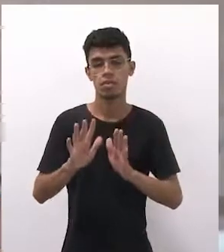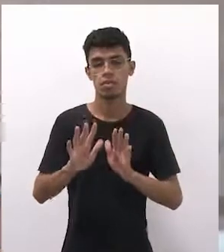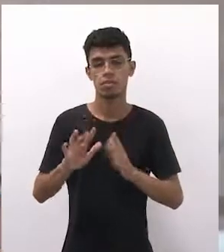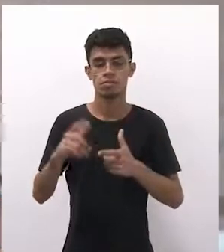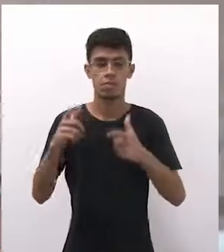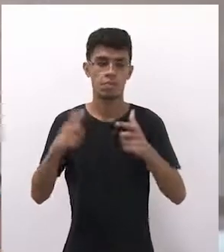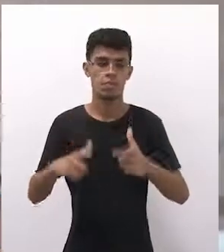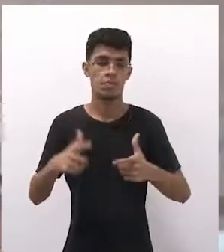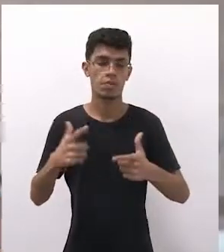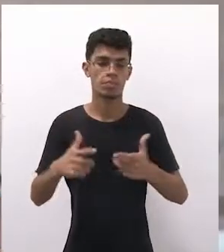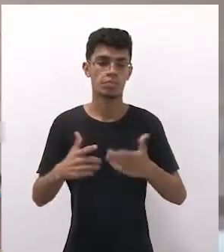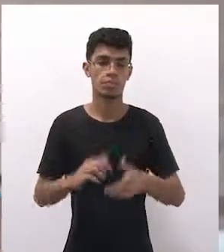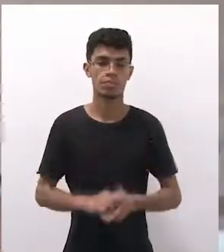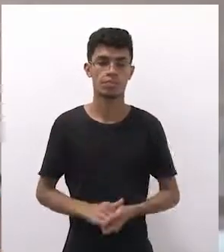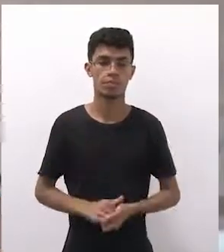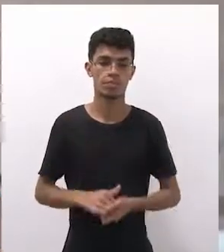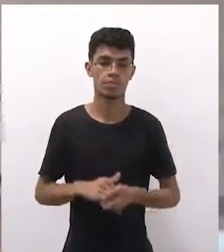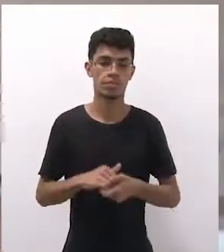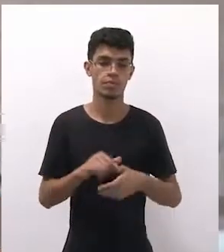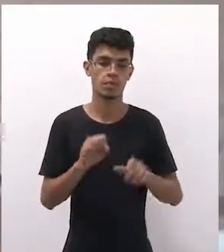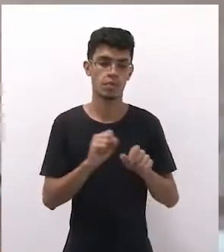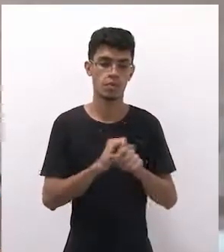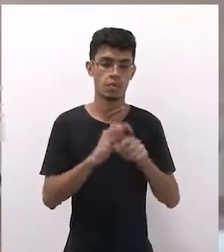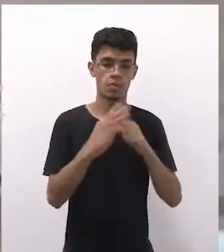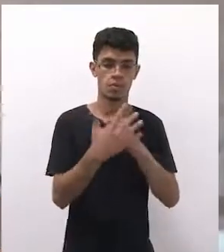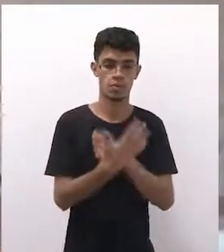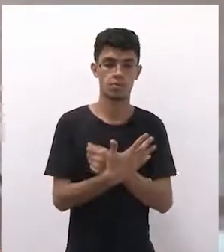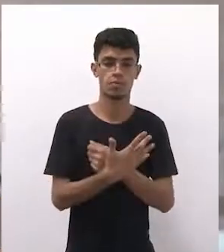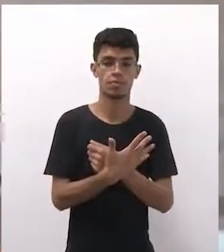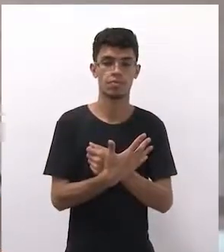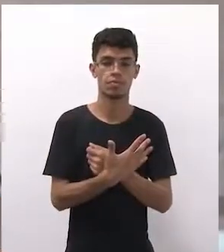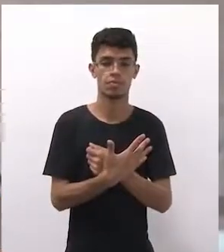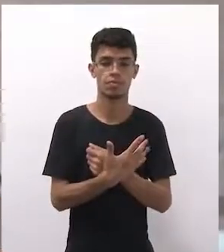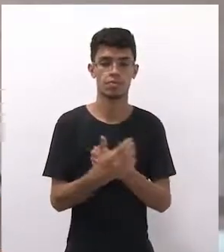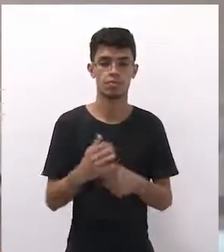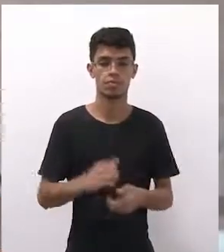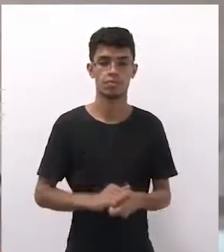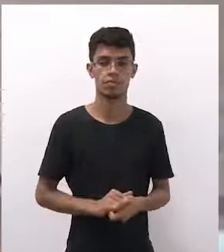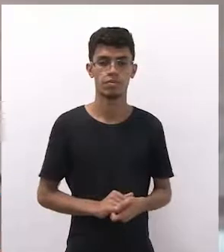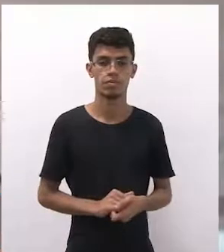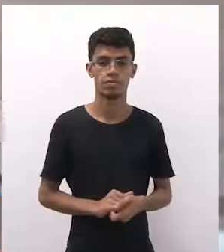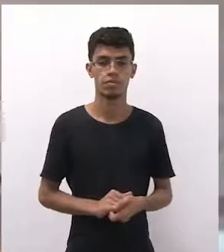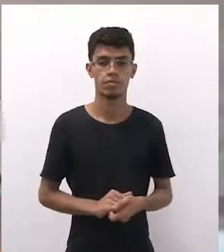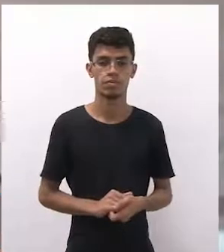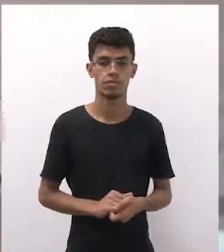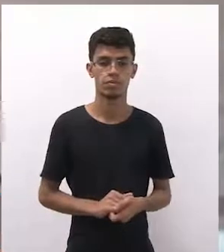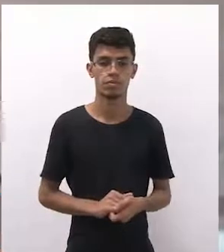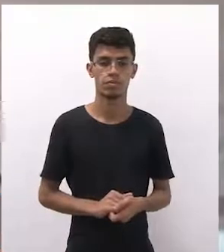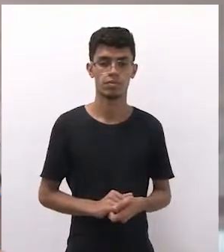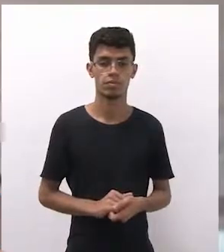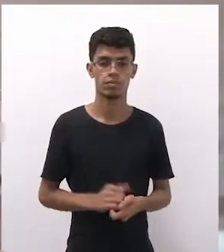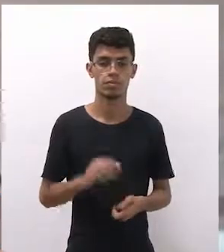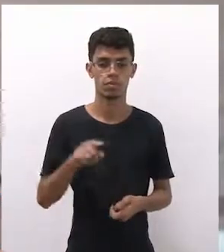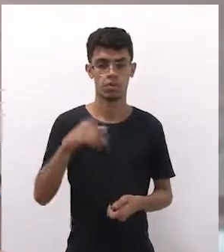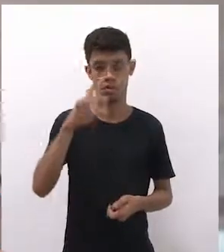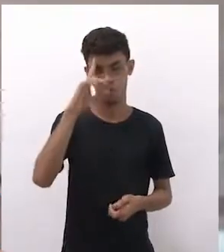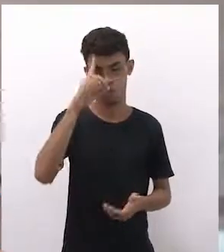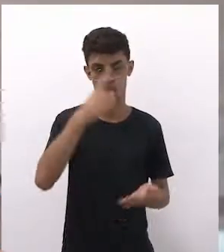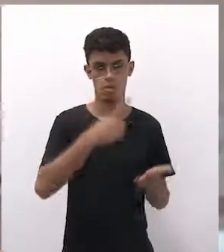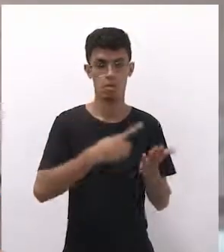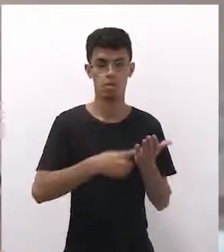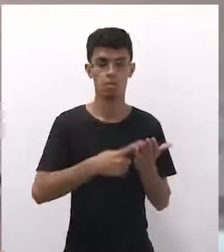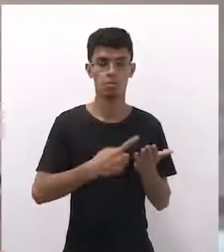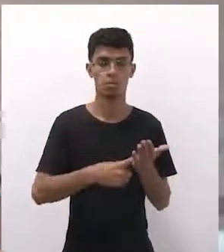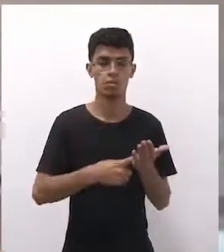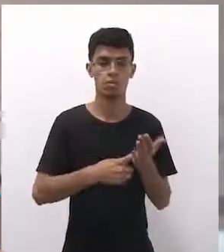essas atividades de cuidado enquanto sociedade, né? Isso é tema para um dia a gente marca, da divisão